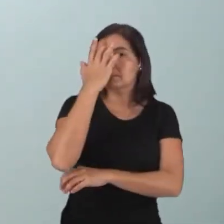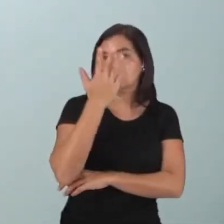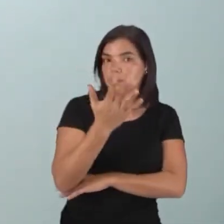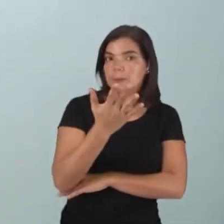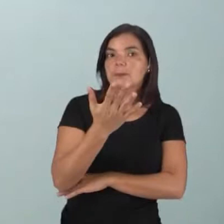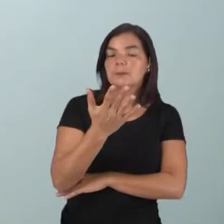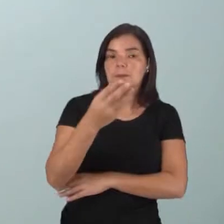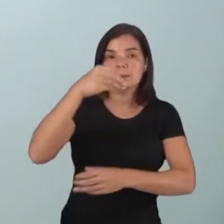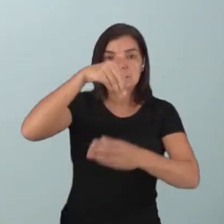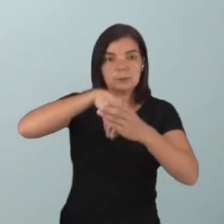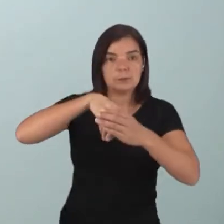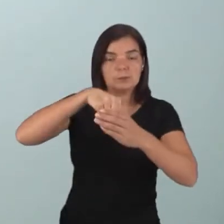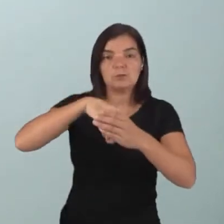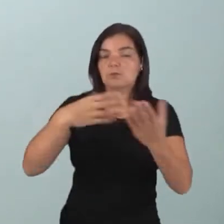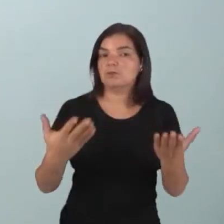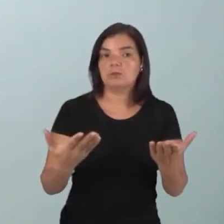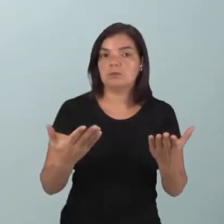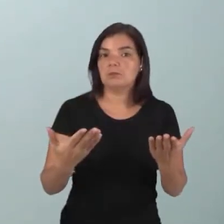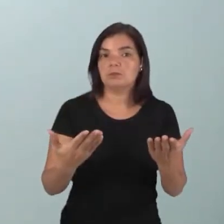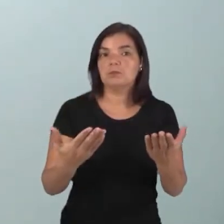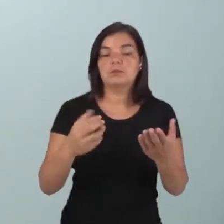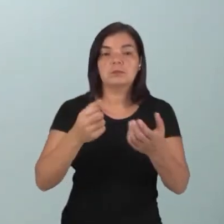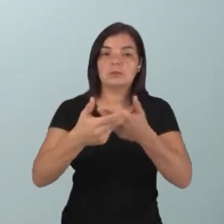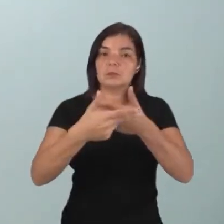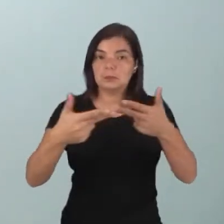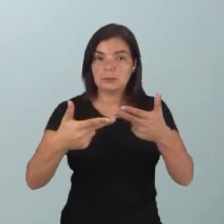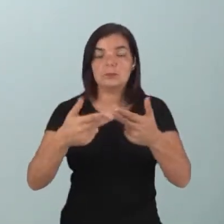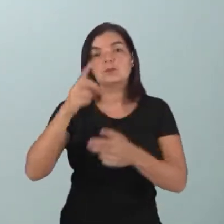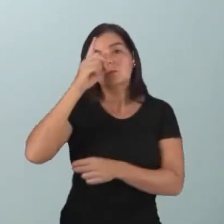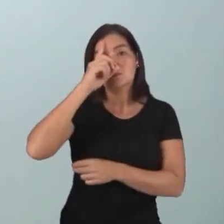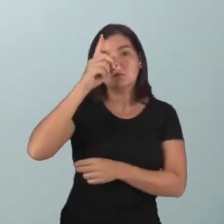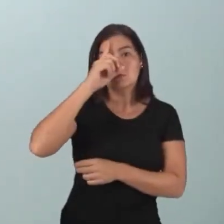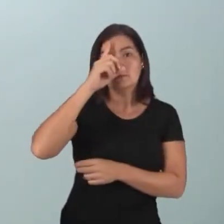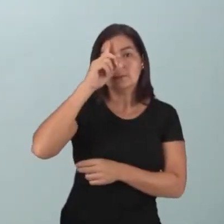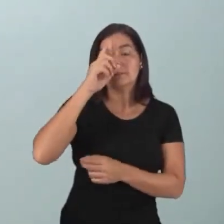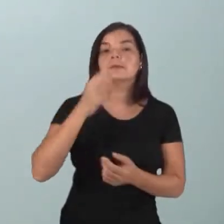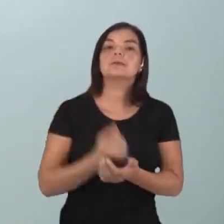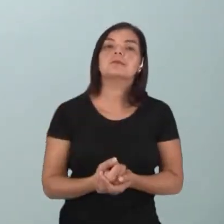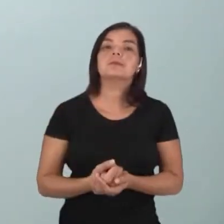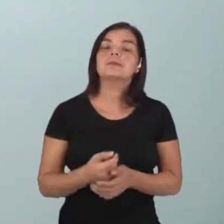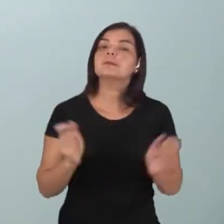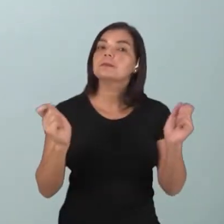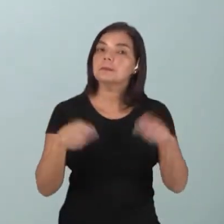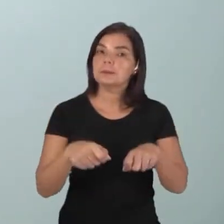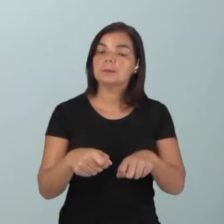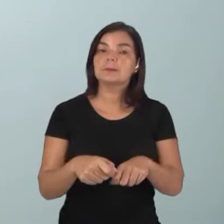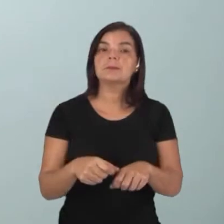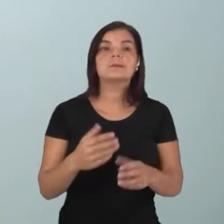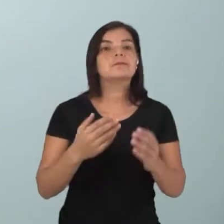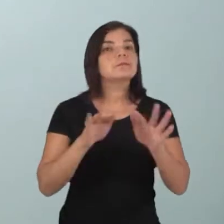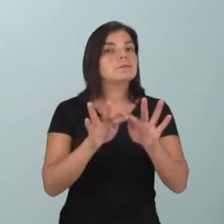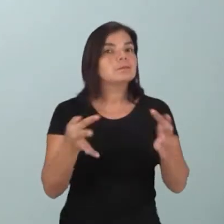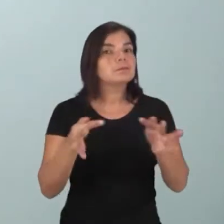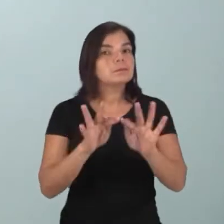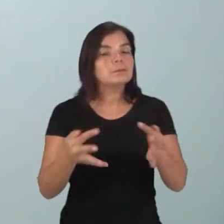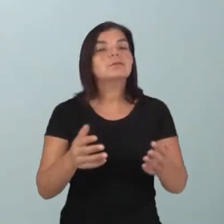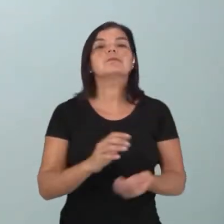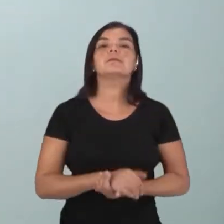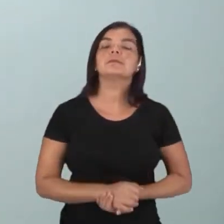facilidade dentro das suas tarefas do cotidiano, do dia a dia, para que isso seja mais simples e